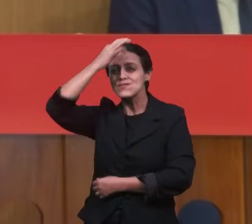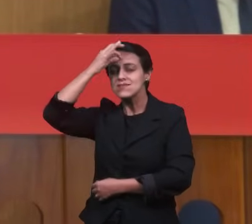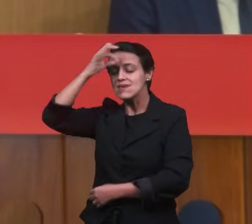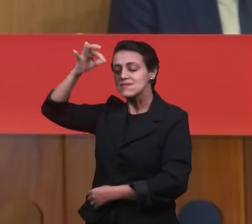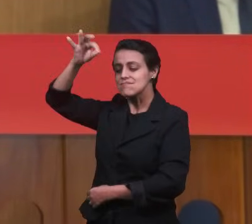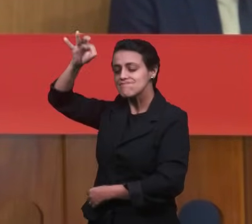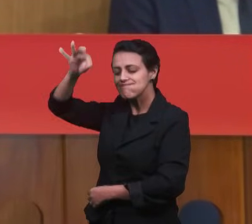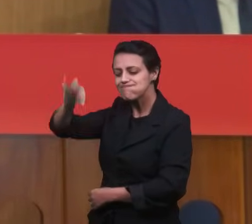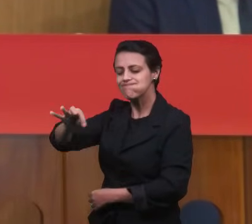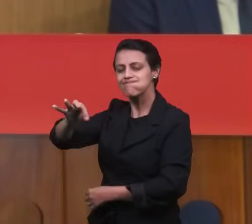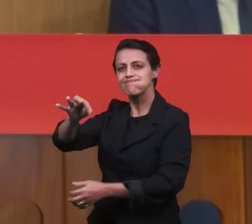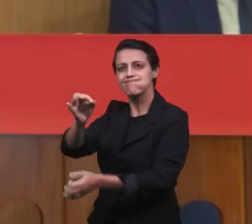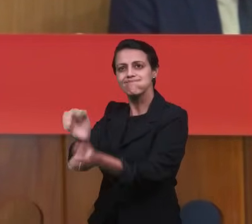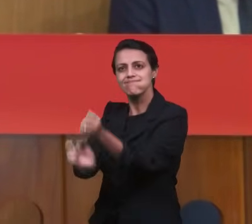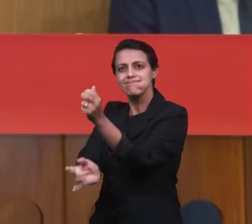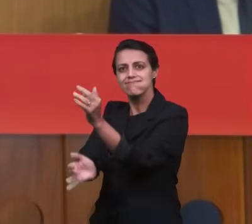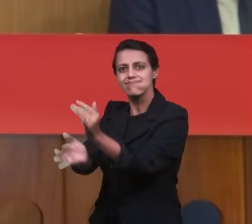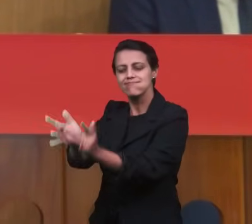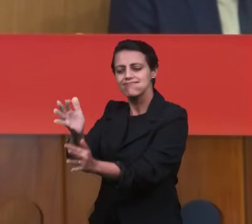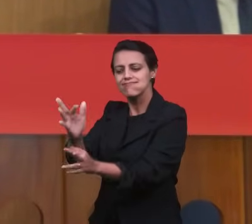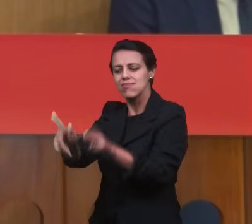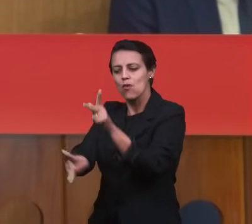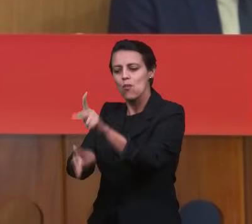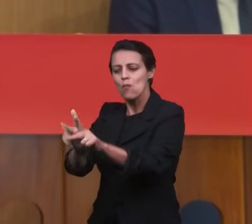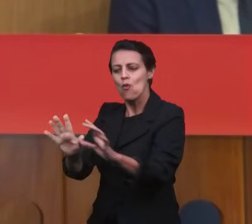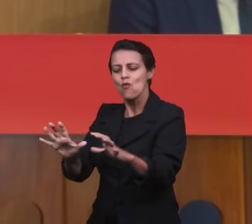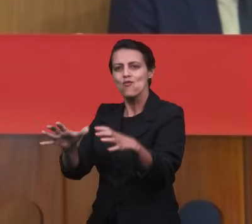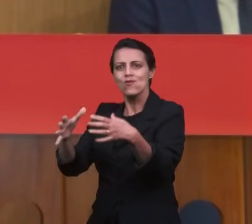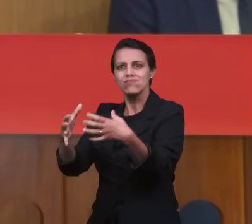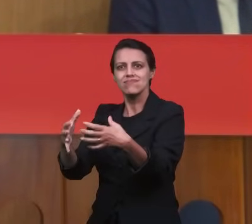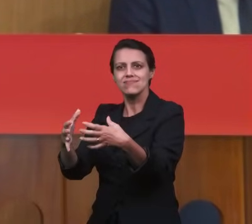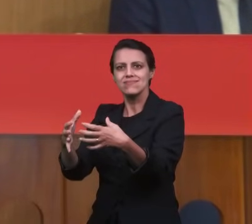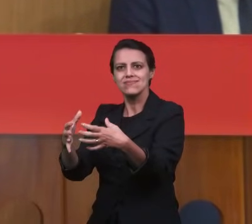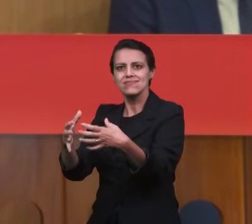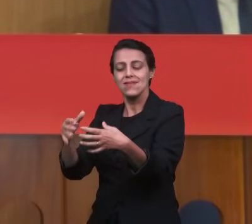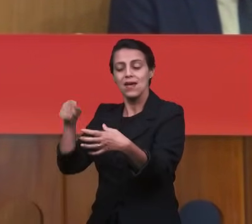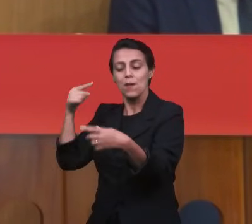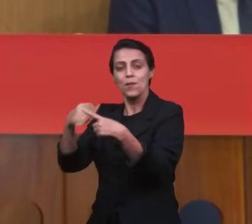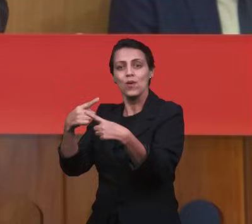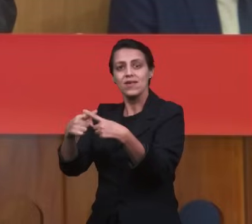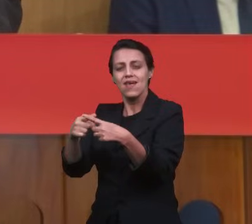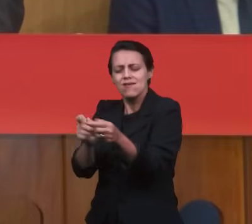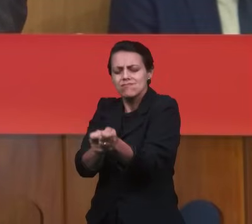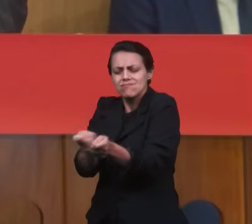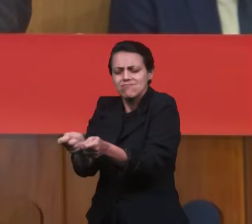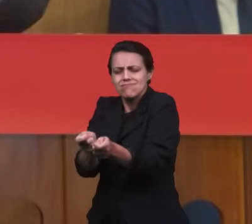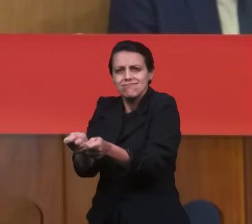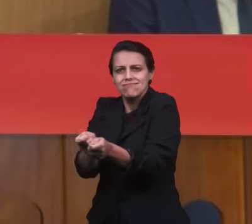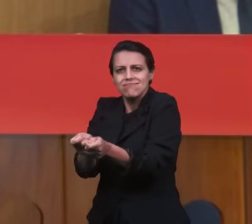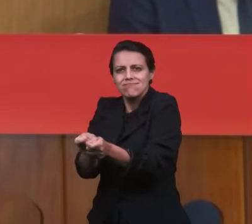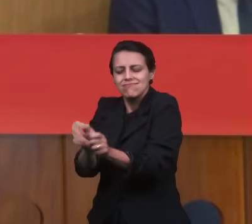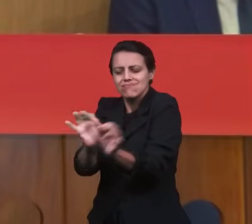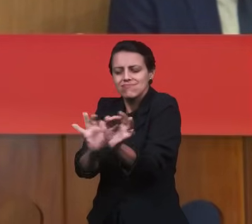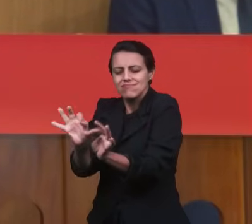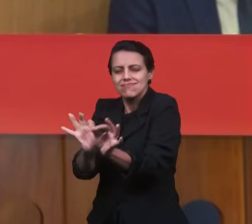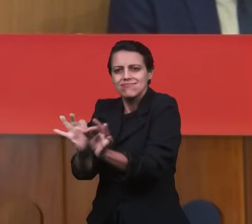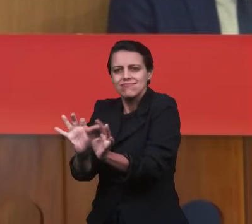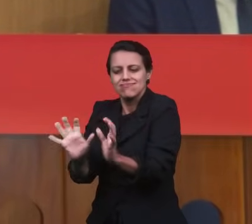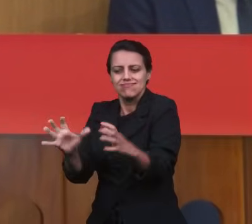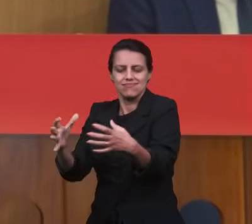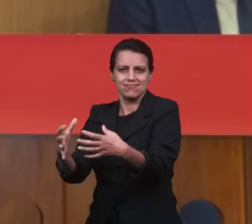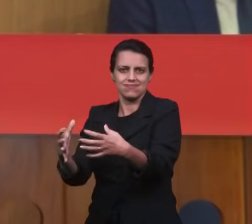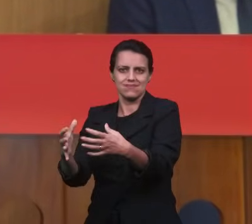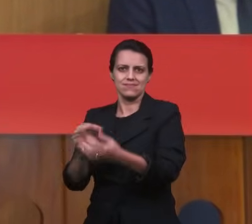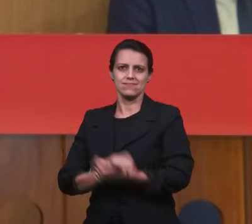do Espírito Santo. A nossa vida tem que estar dependente disso. Muito bem, vamos lá. Eu estava falando sobre a